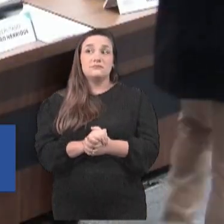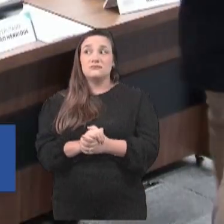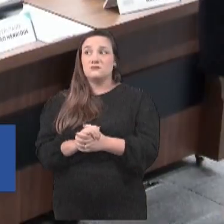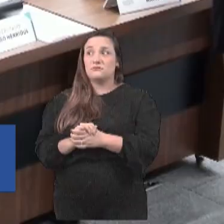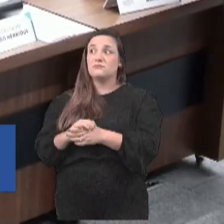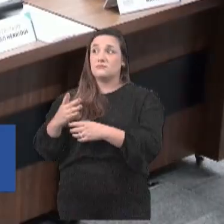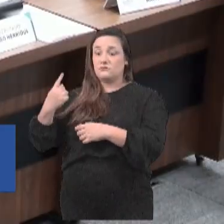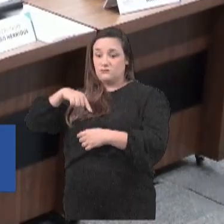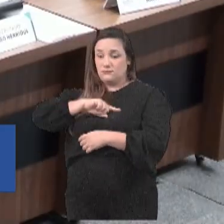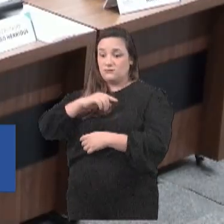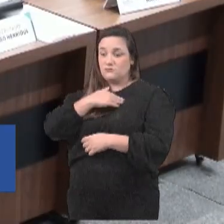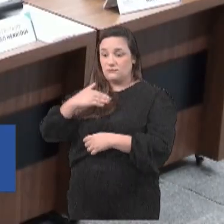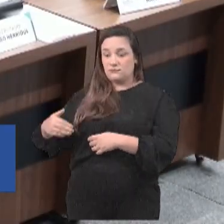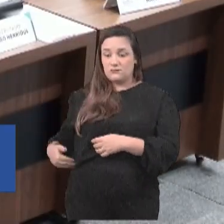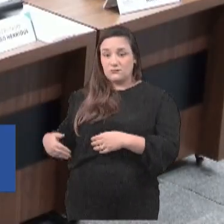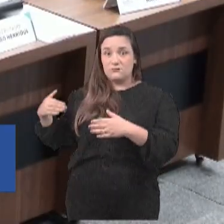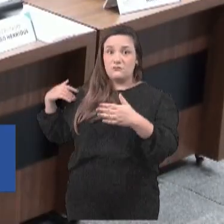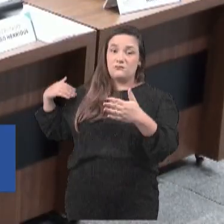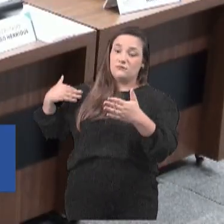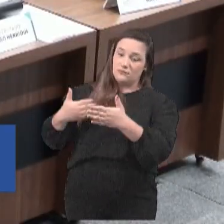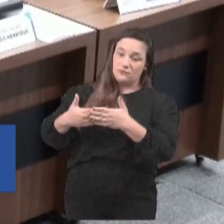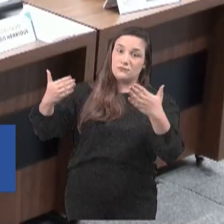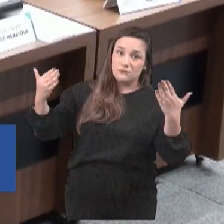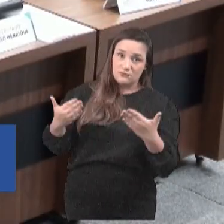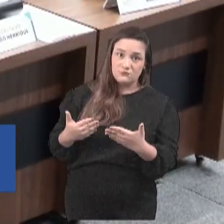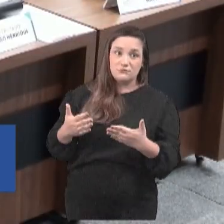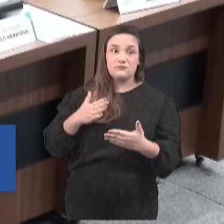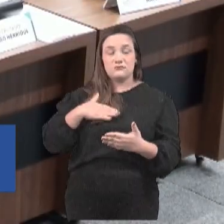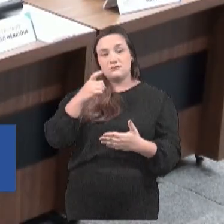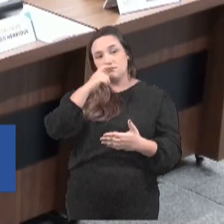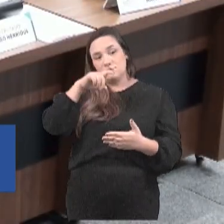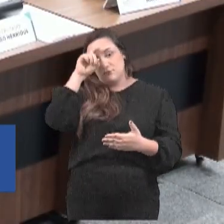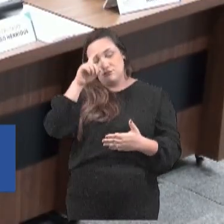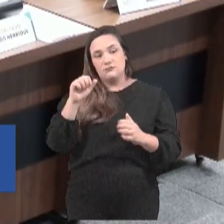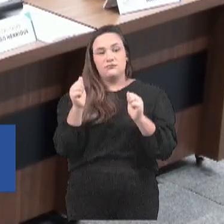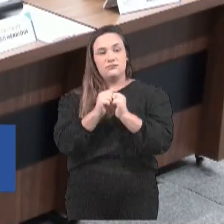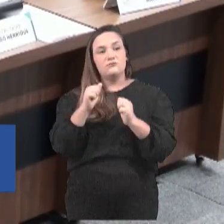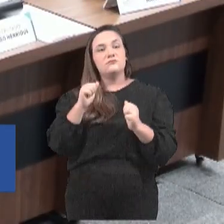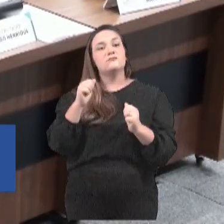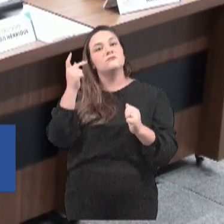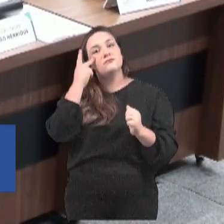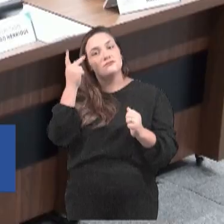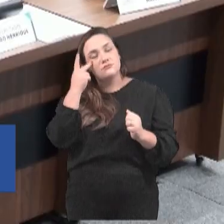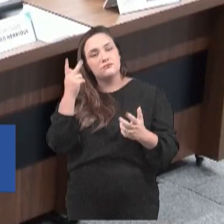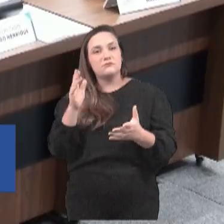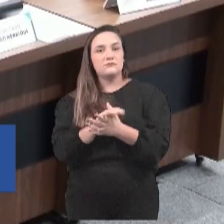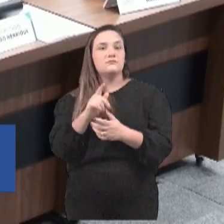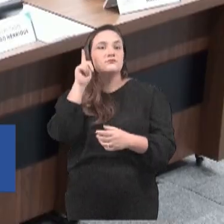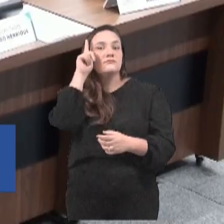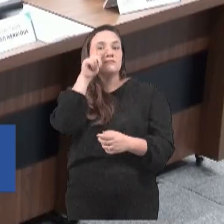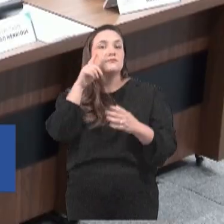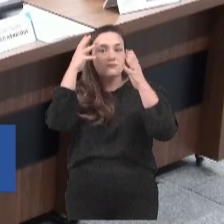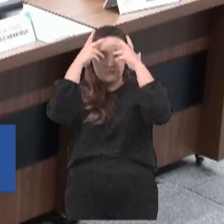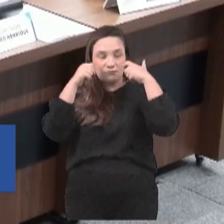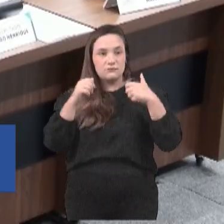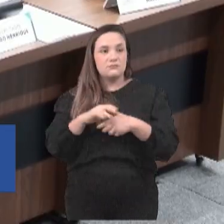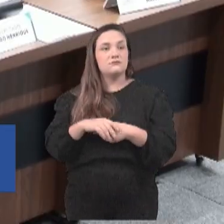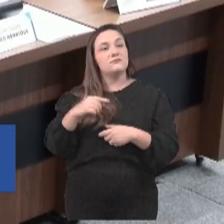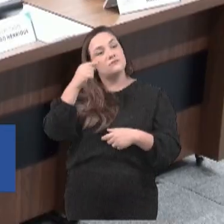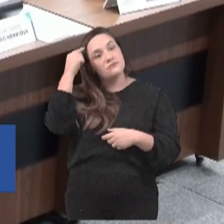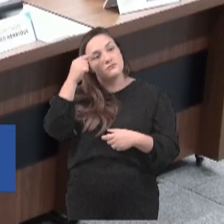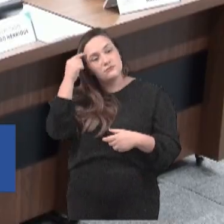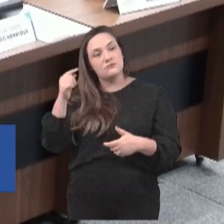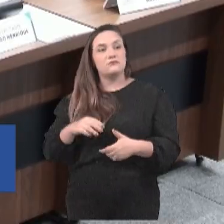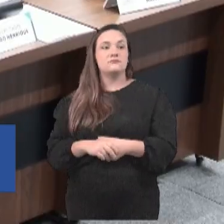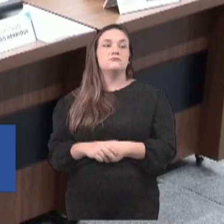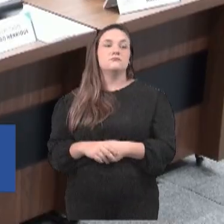do nosso governo, meu, Zeca do PT, de Pedro Kemp, de Gleice Jane, de Paulo Duarte, de Zé Teixeira,